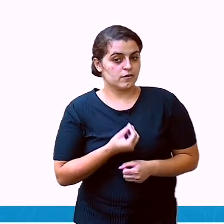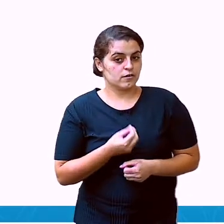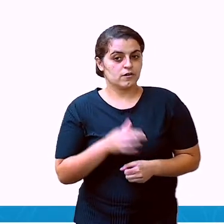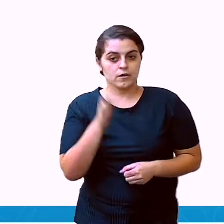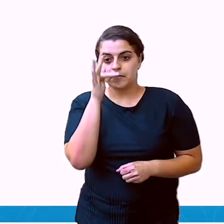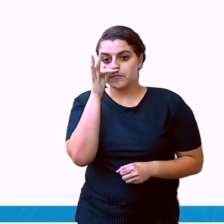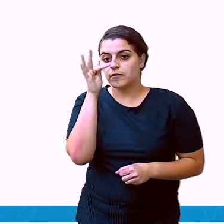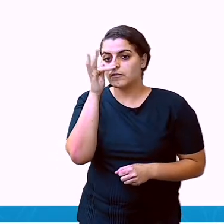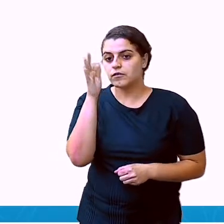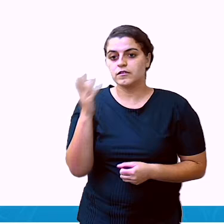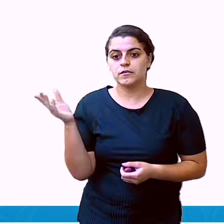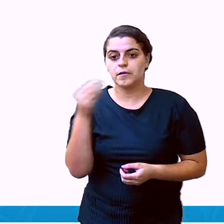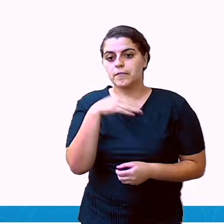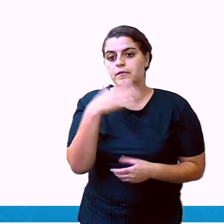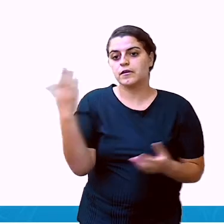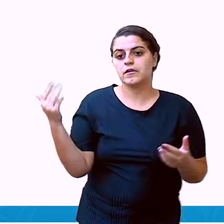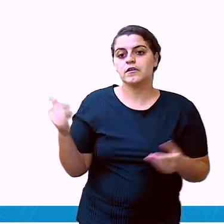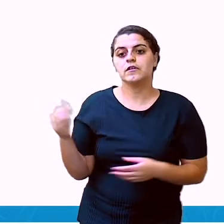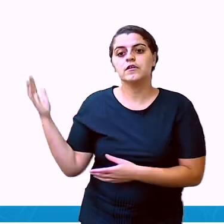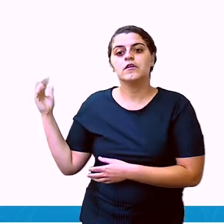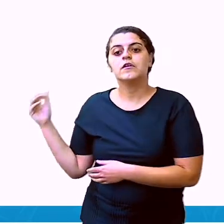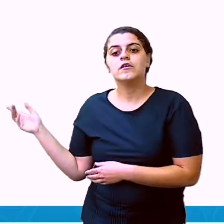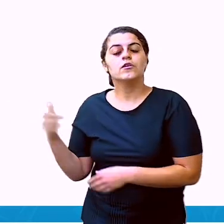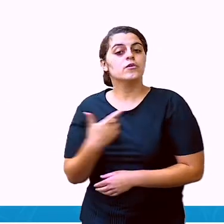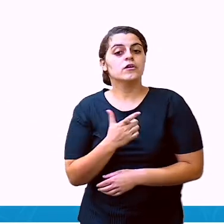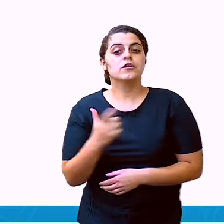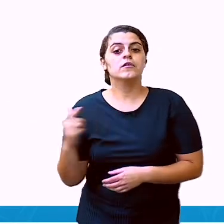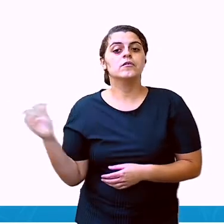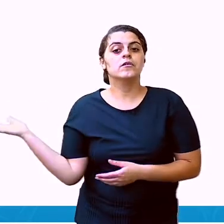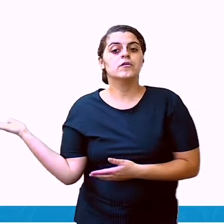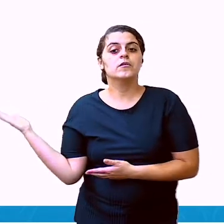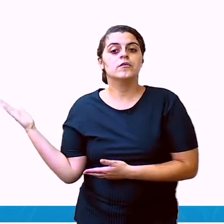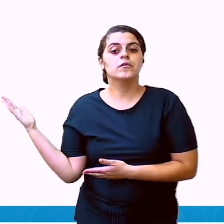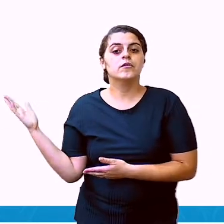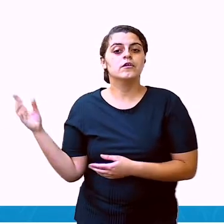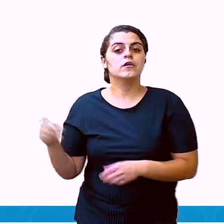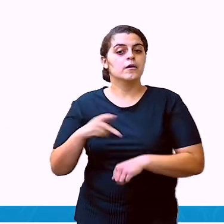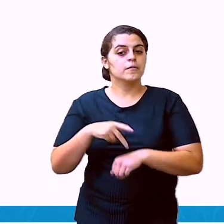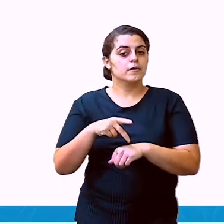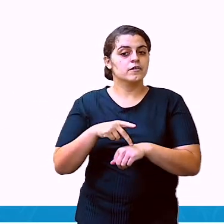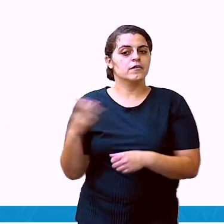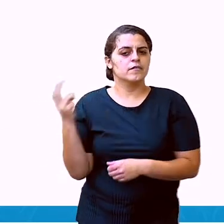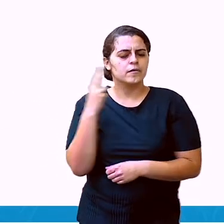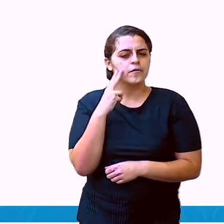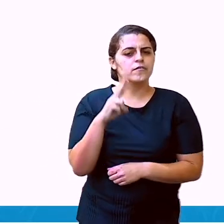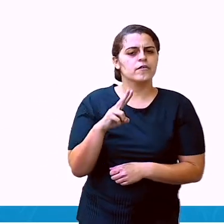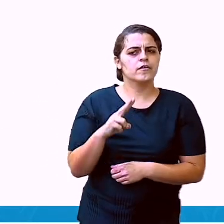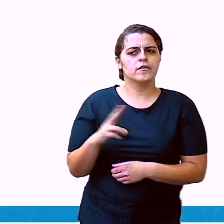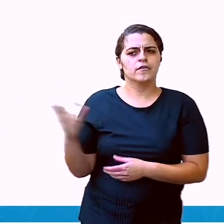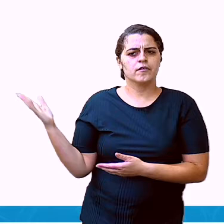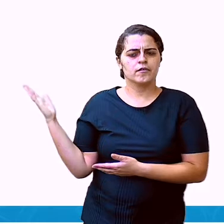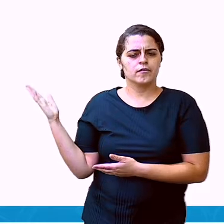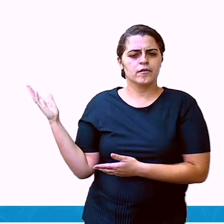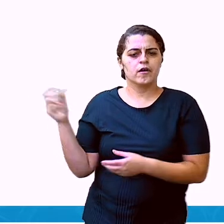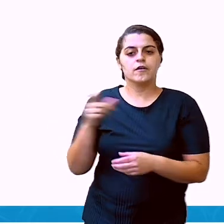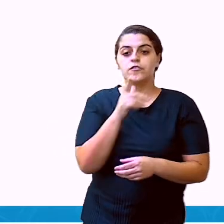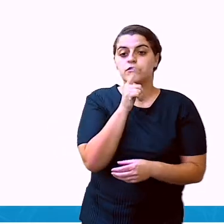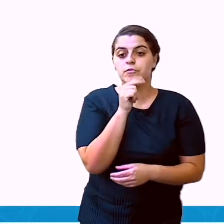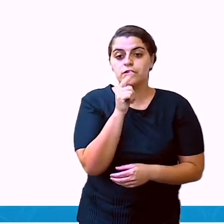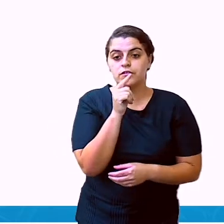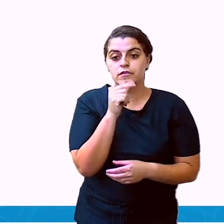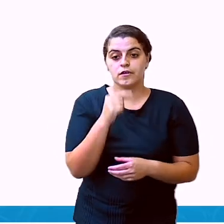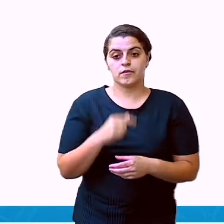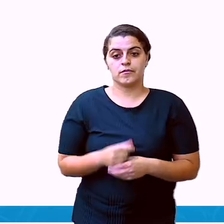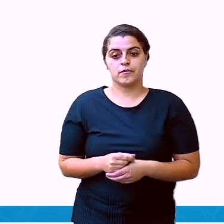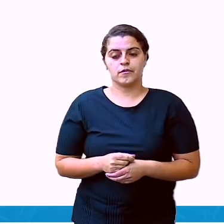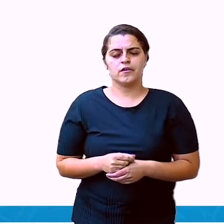é uma planta, e o componente não vivo, que era a pedrinha. Nós colocamos água